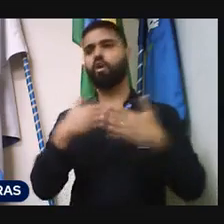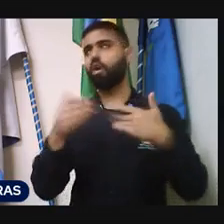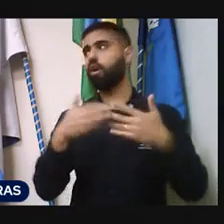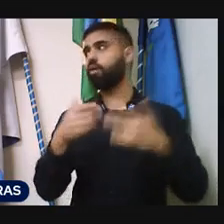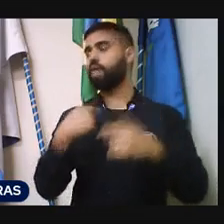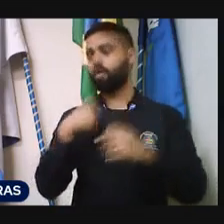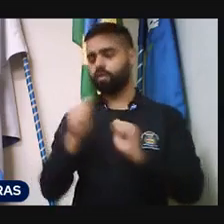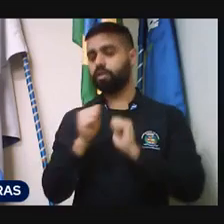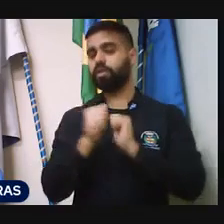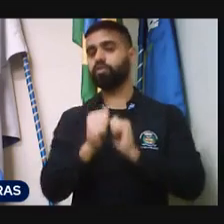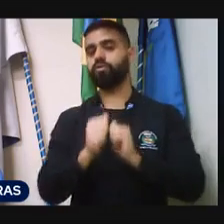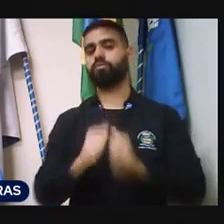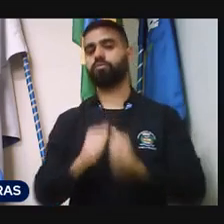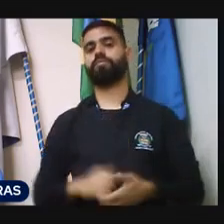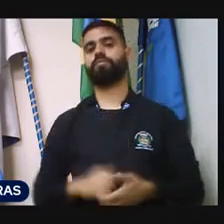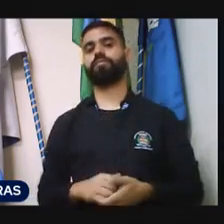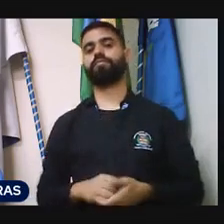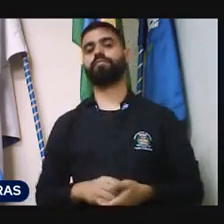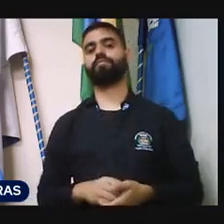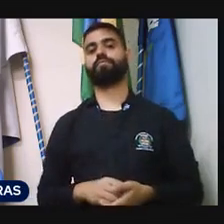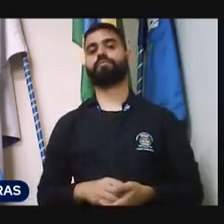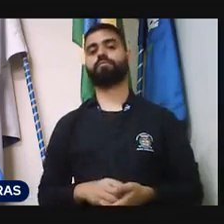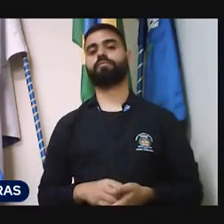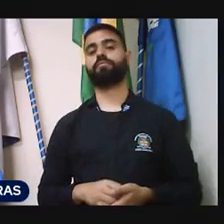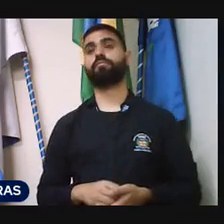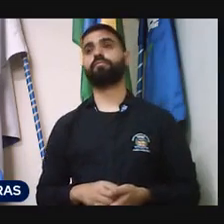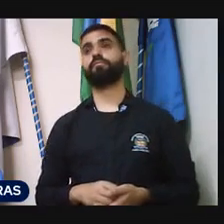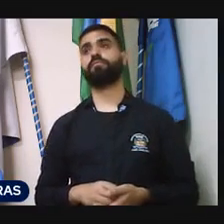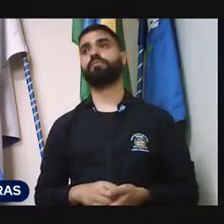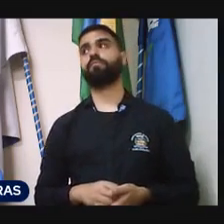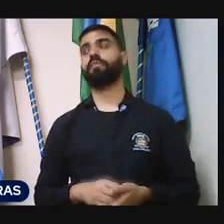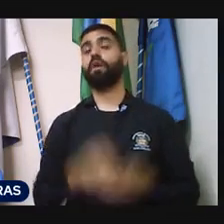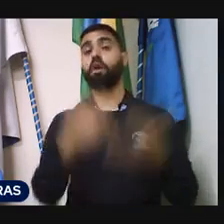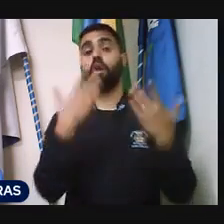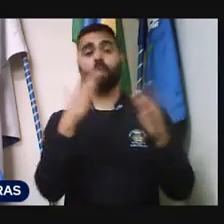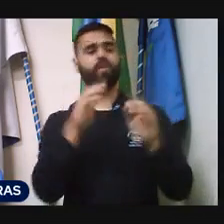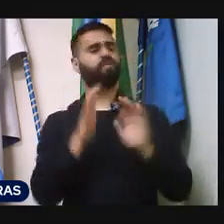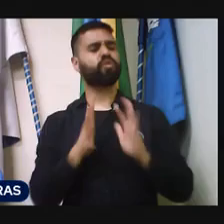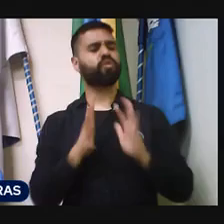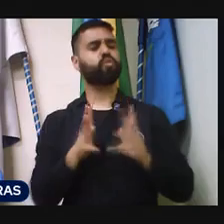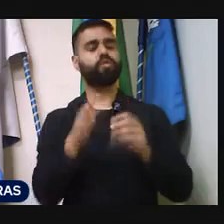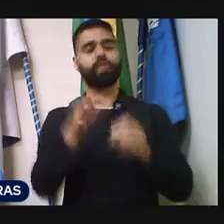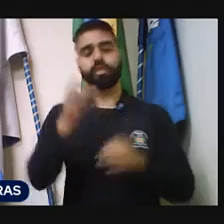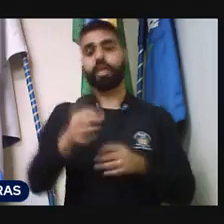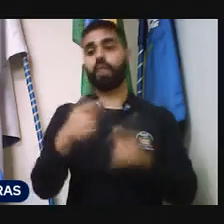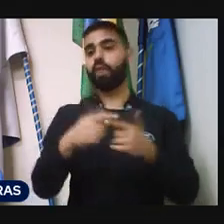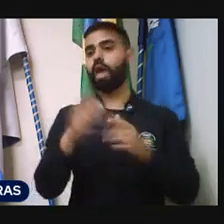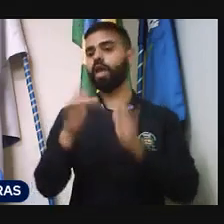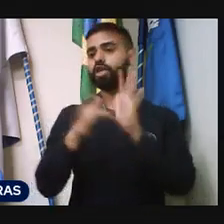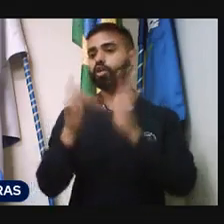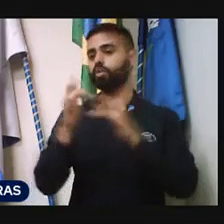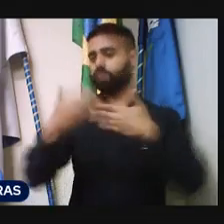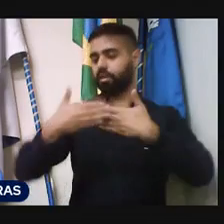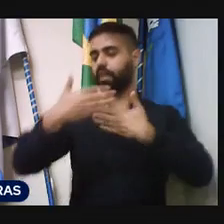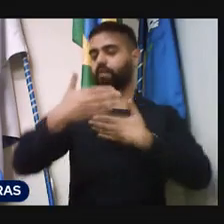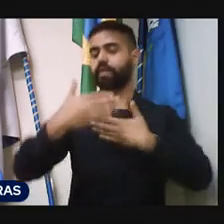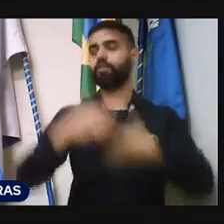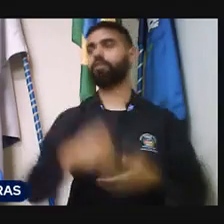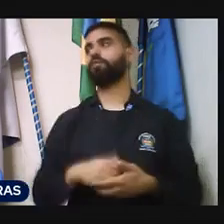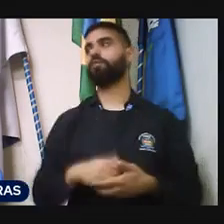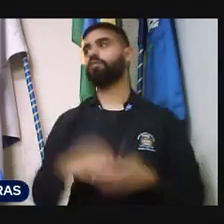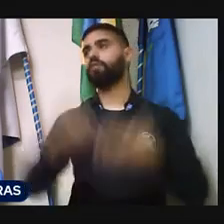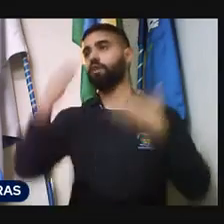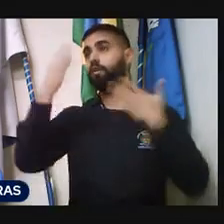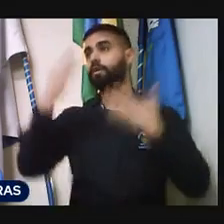vou estar junto com vocês parabéns tudo vai dar certo que Jesus na frente de tudo e à frente de nós todos